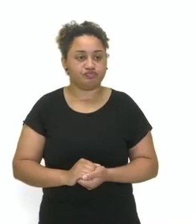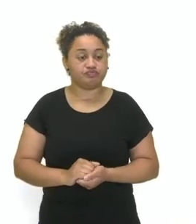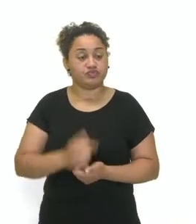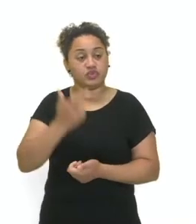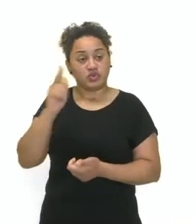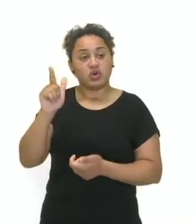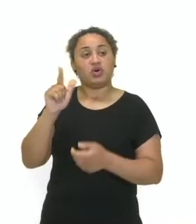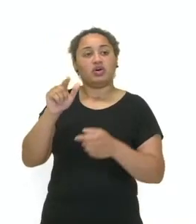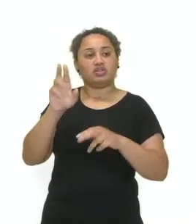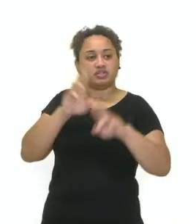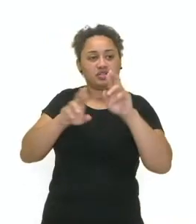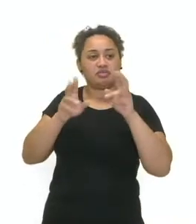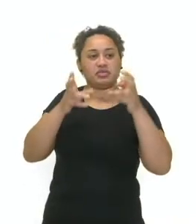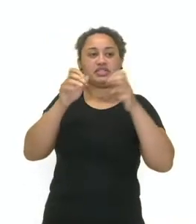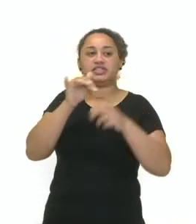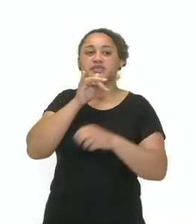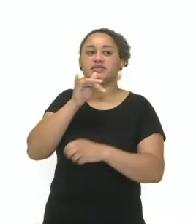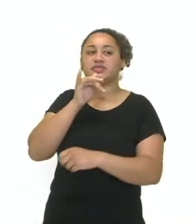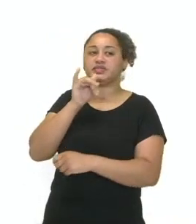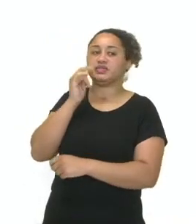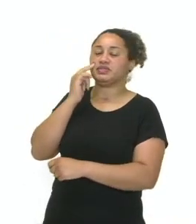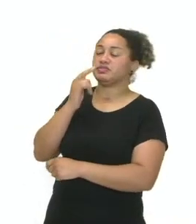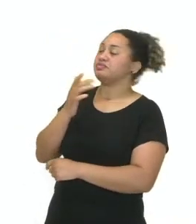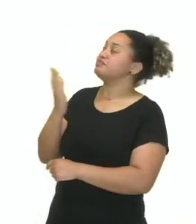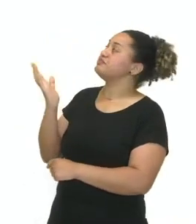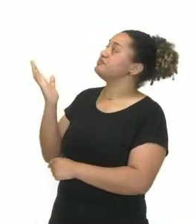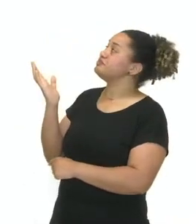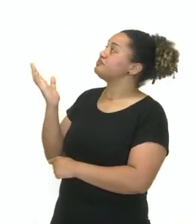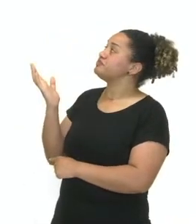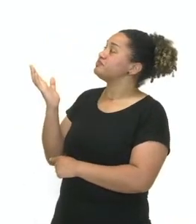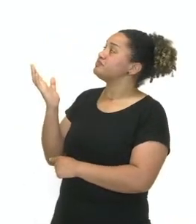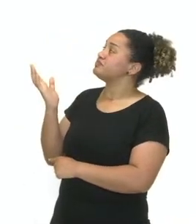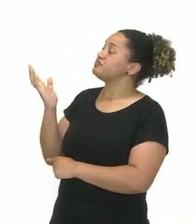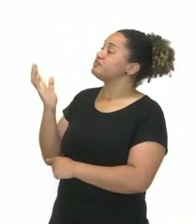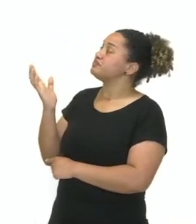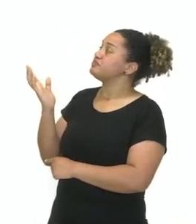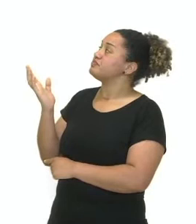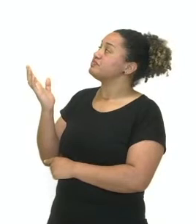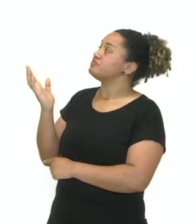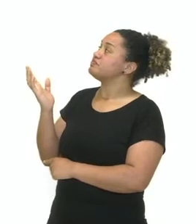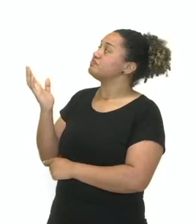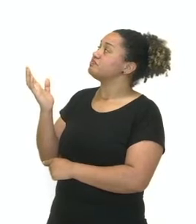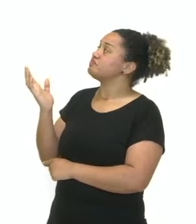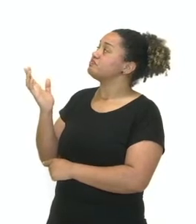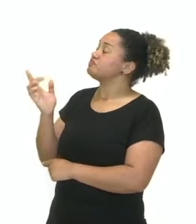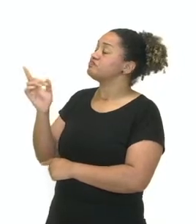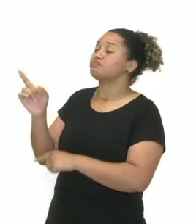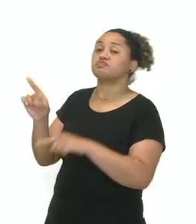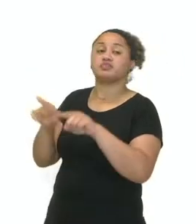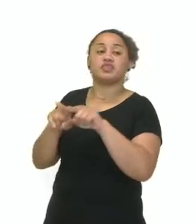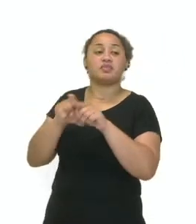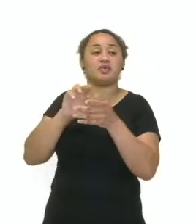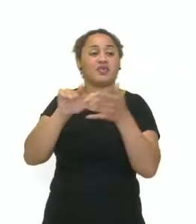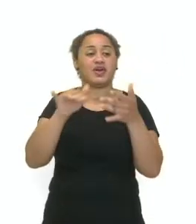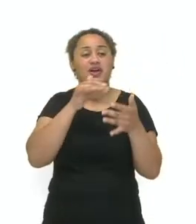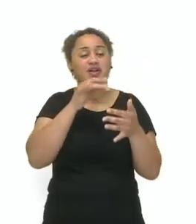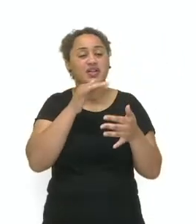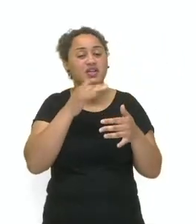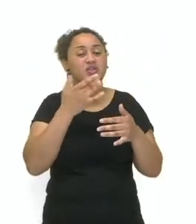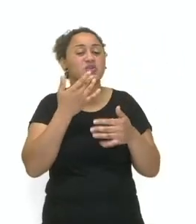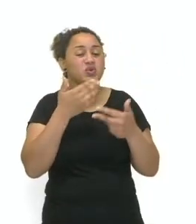Ó, observe outro exemplo aqui, né? Então, também, aqui a mesma coisa, tem várias cores, então várias matrizes